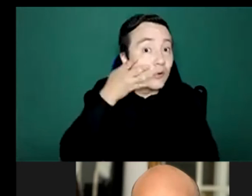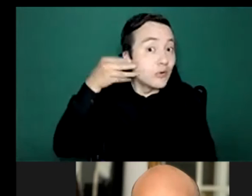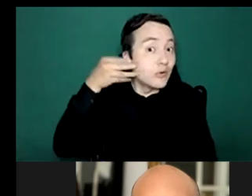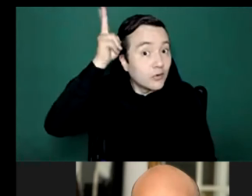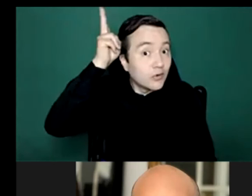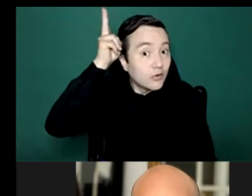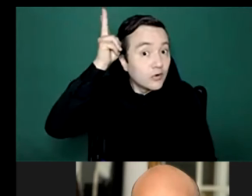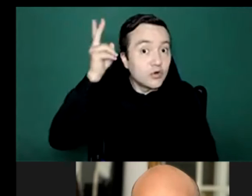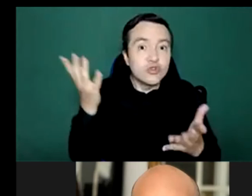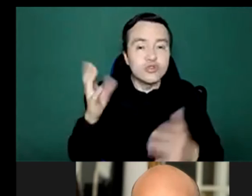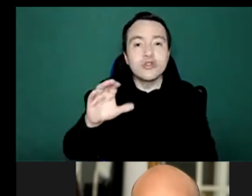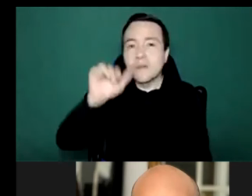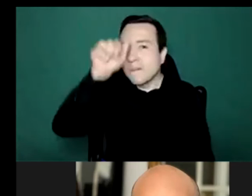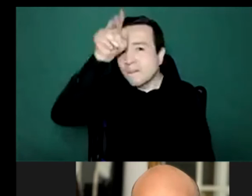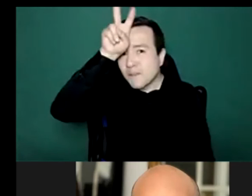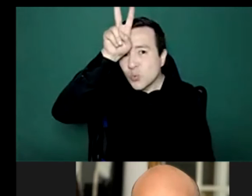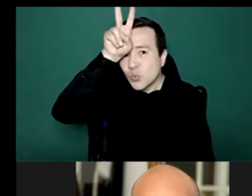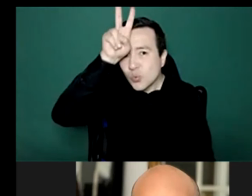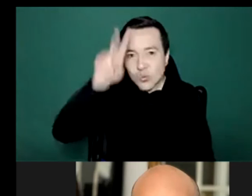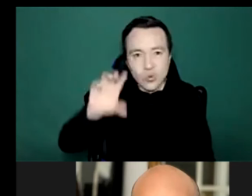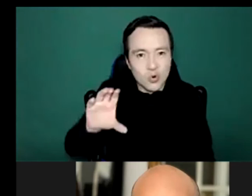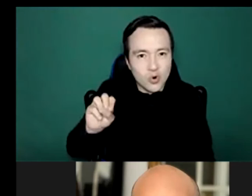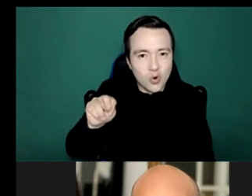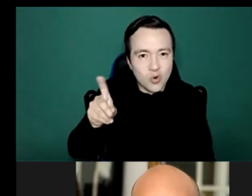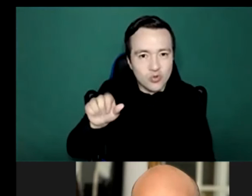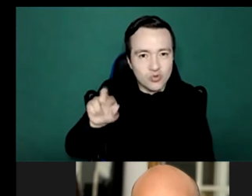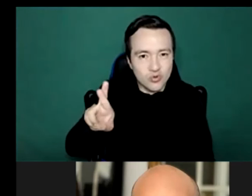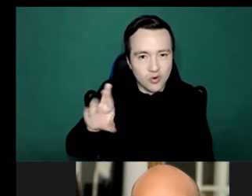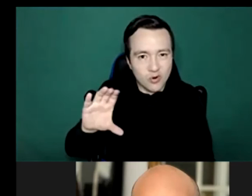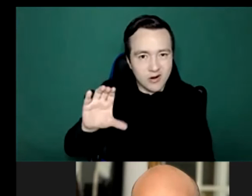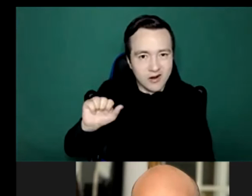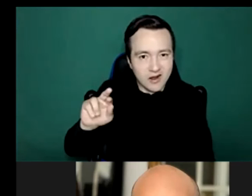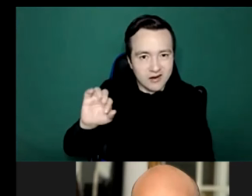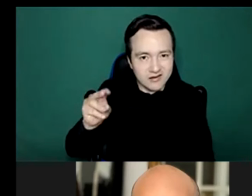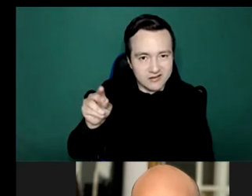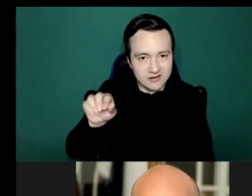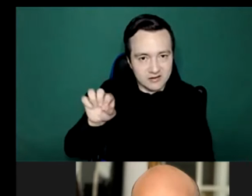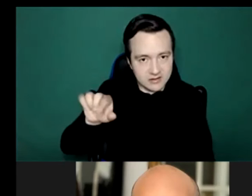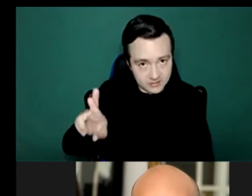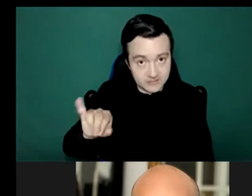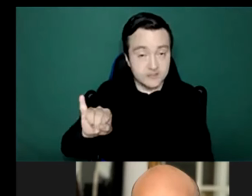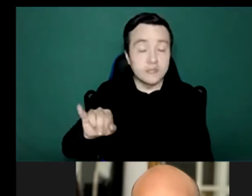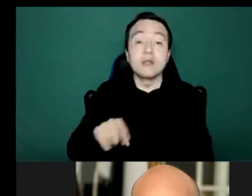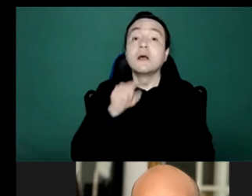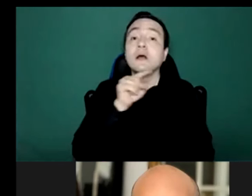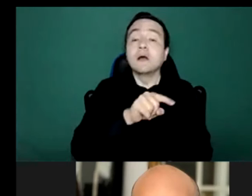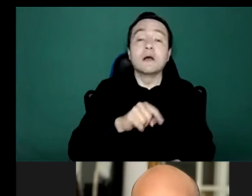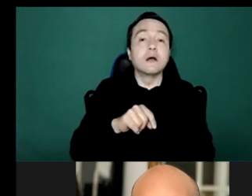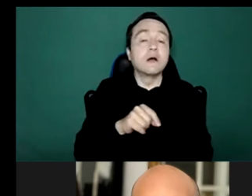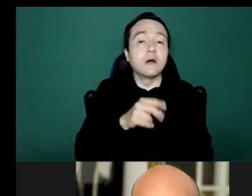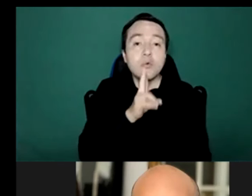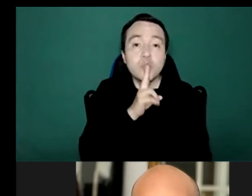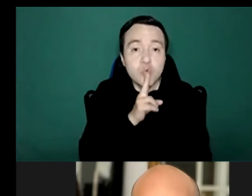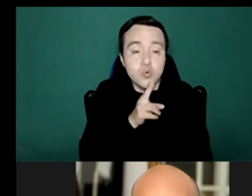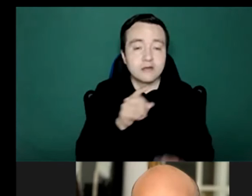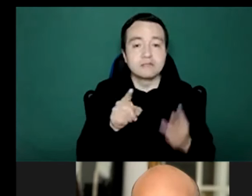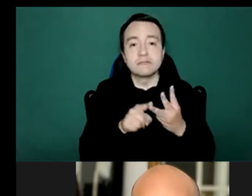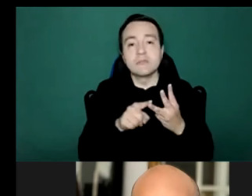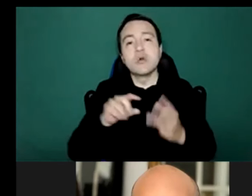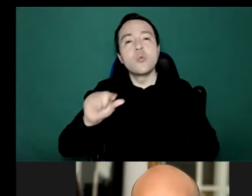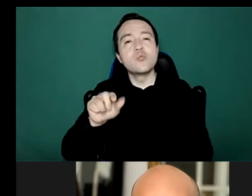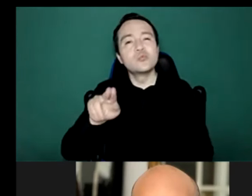Condorcanqui, Peru, los niños, niñas e mulheres em Honduras e as populações del Interland em Guyana. Em